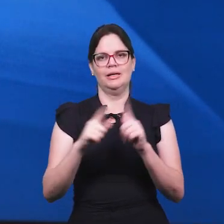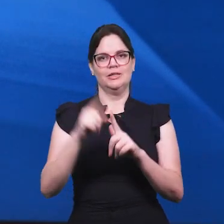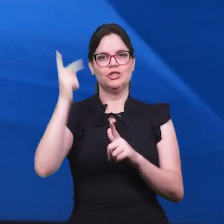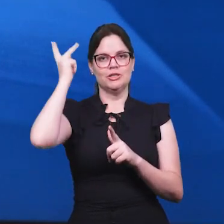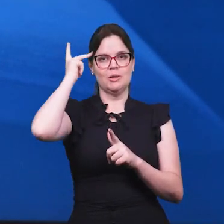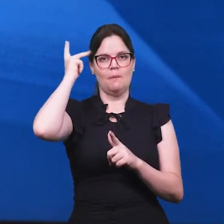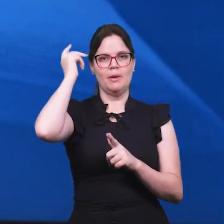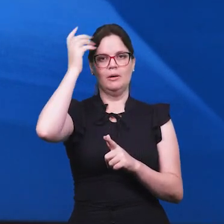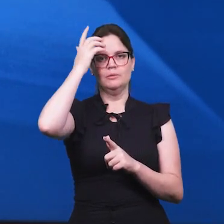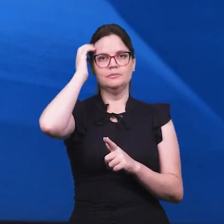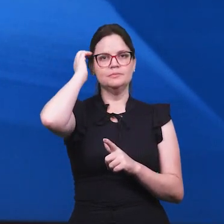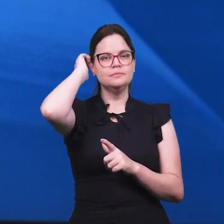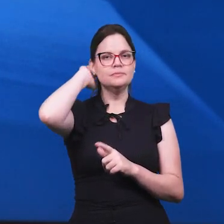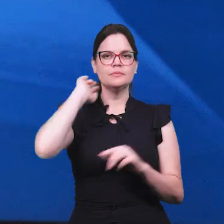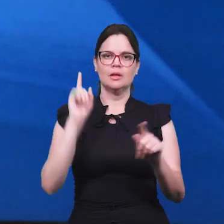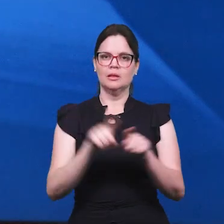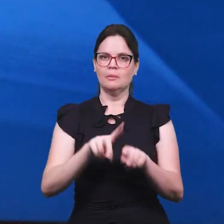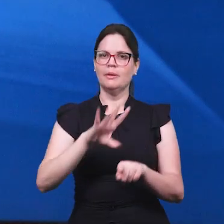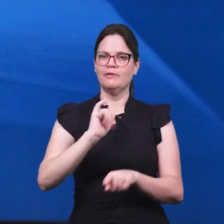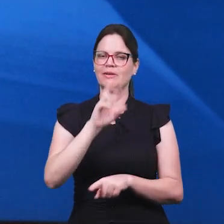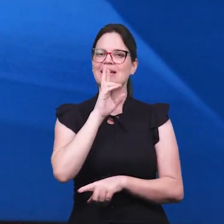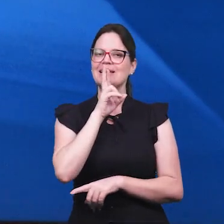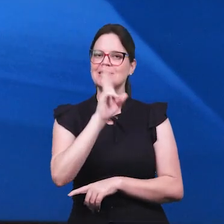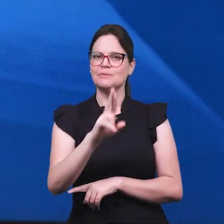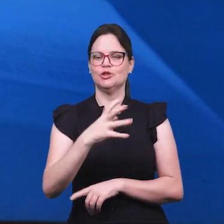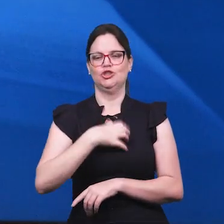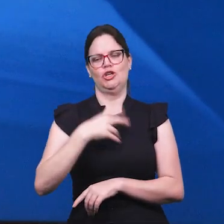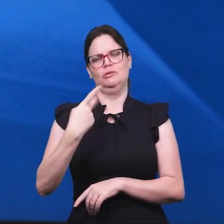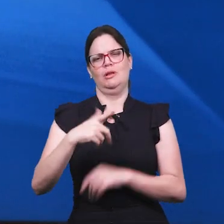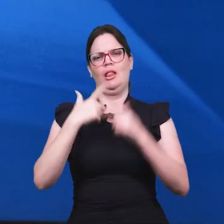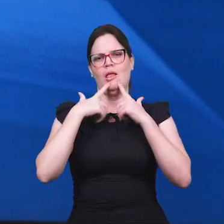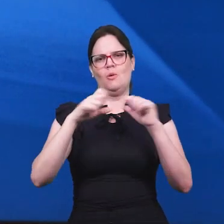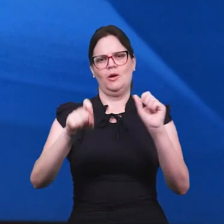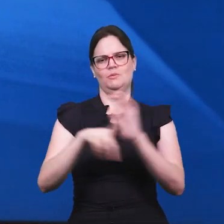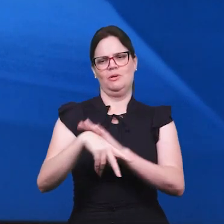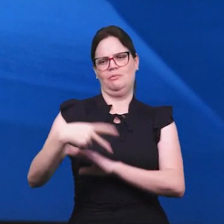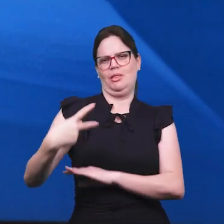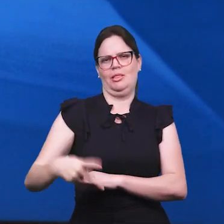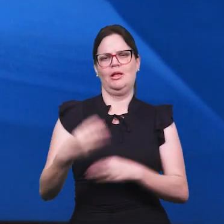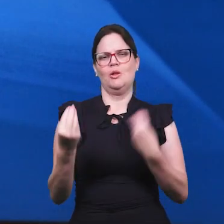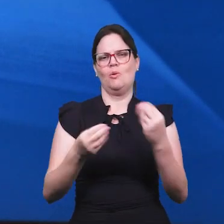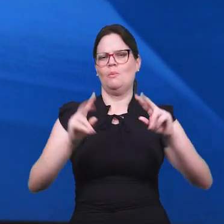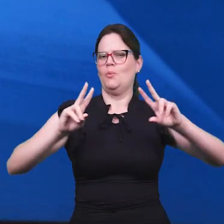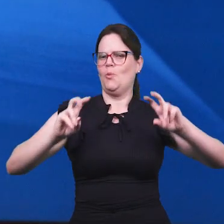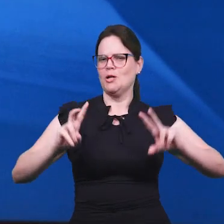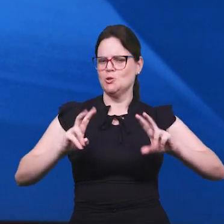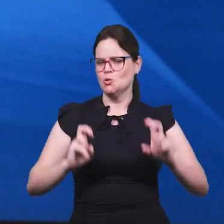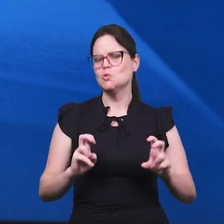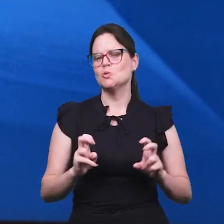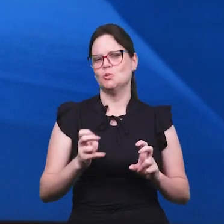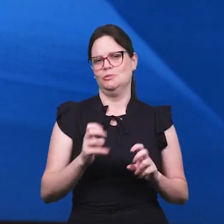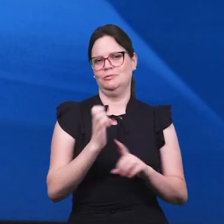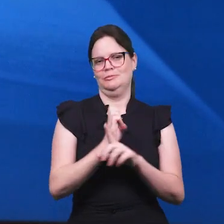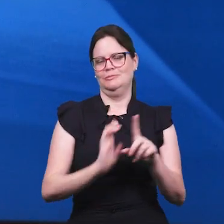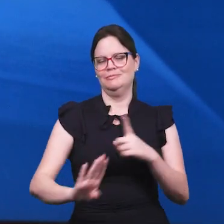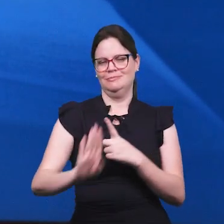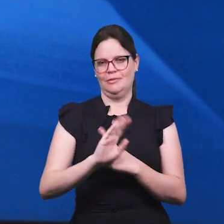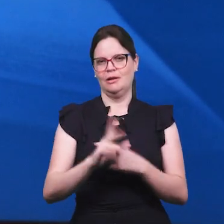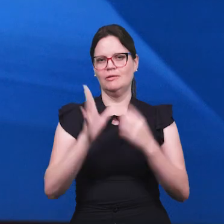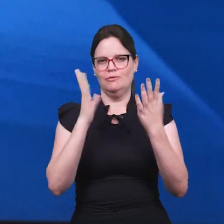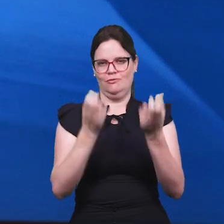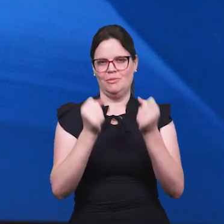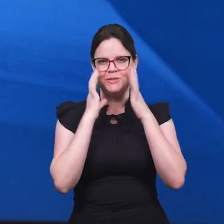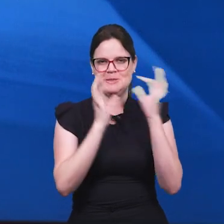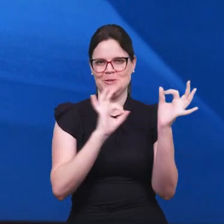Jacareí, ele vai nos dar uma resposta também, falando ali na sua linguagem de bebê, a respeito do assunto da Escola Bíblica